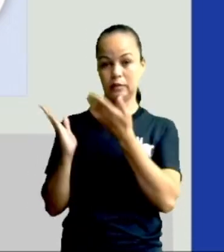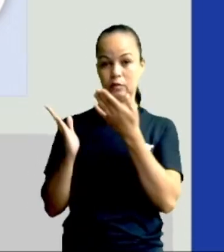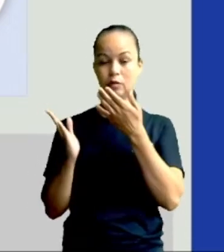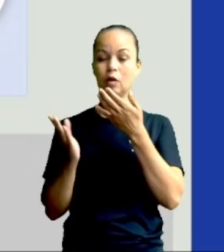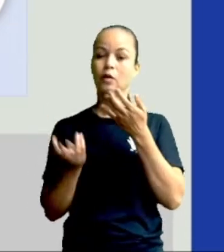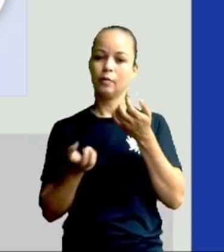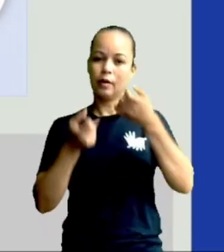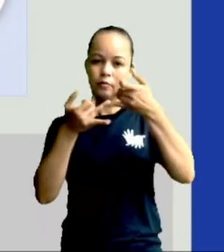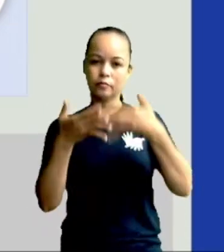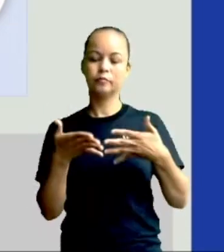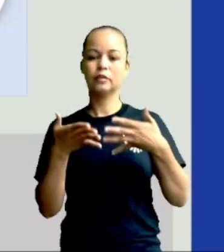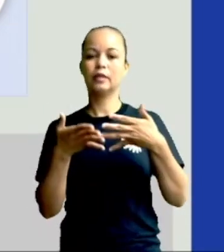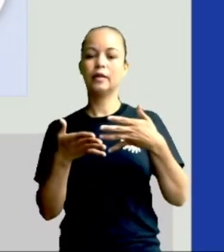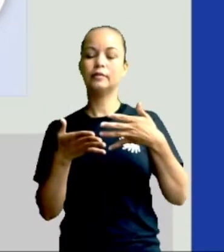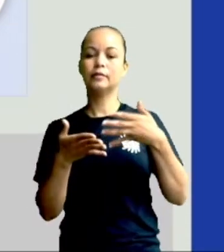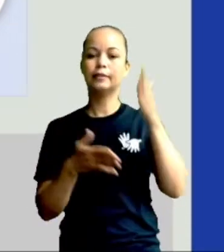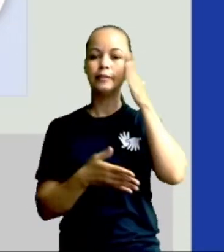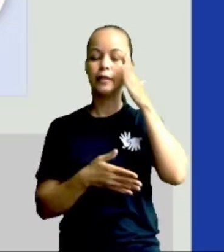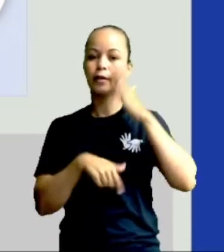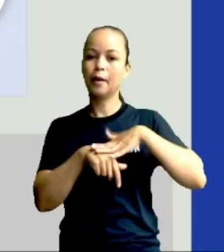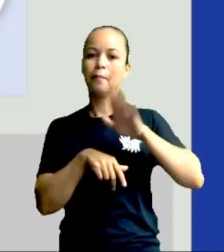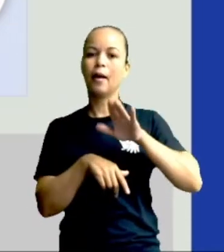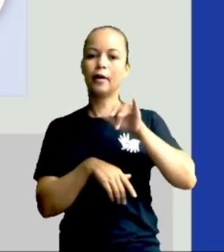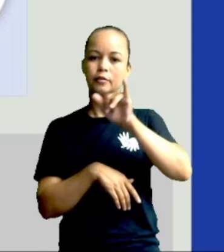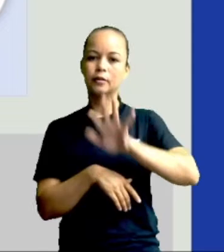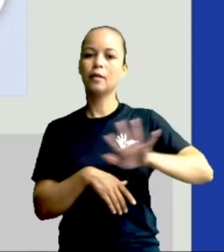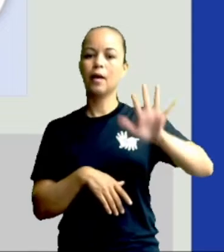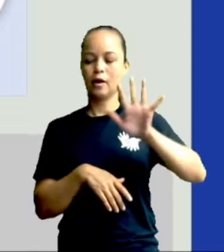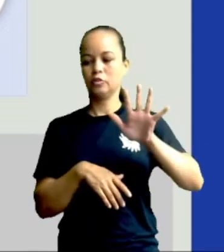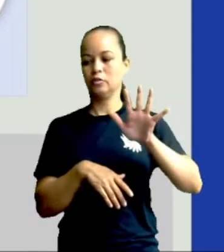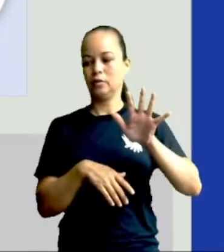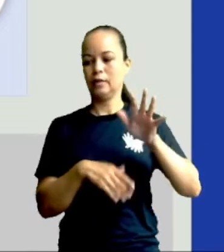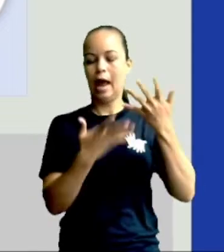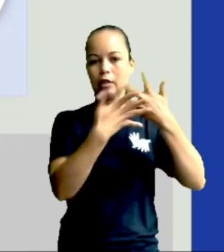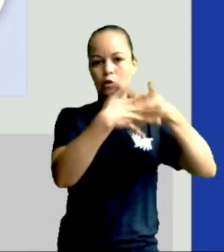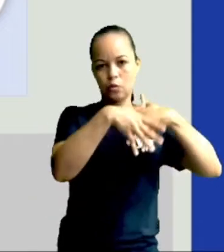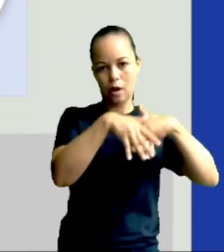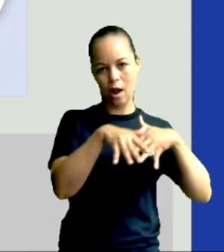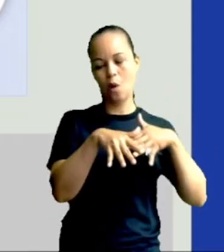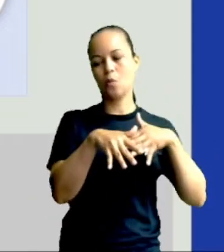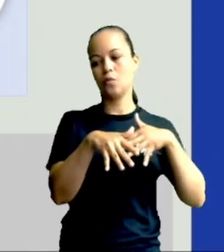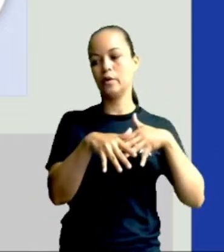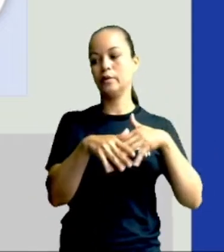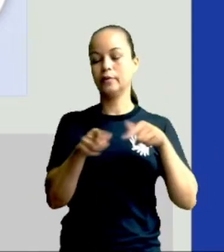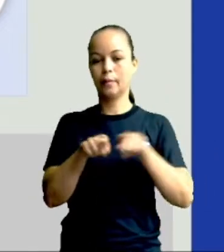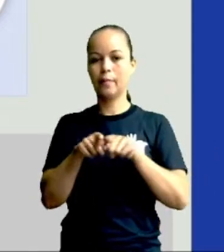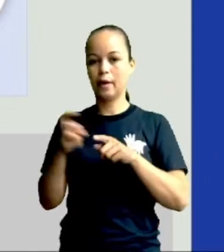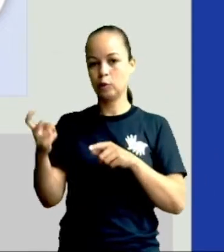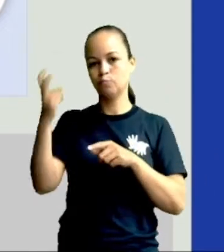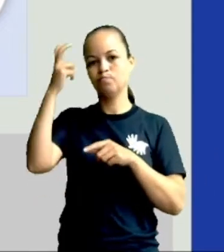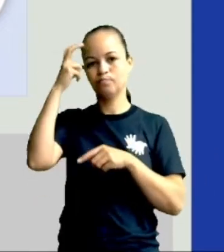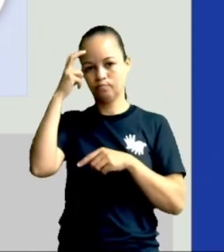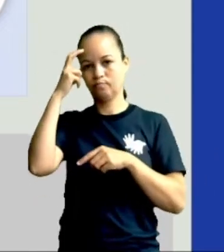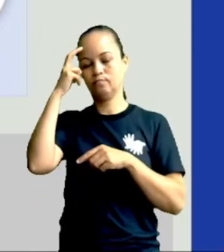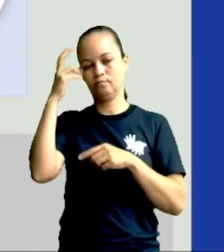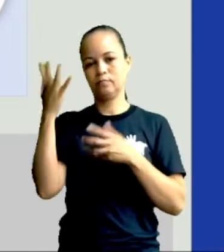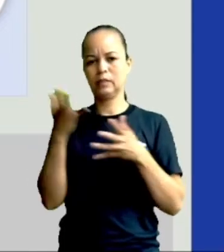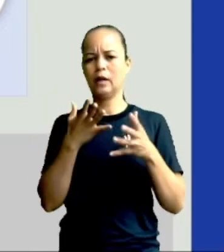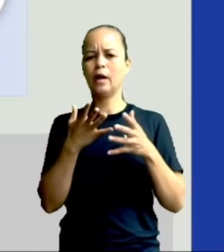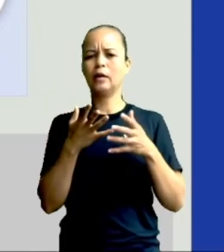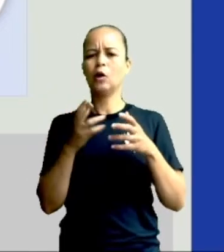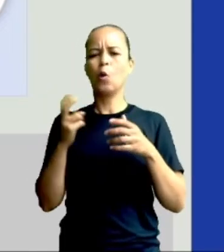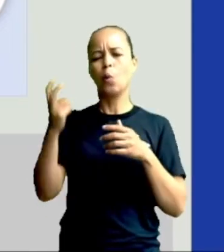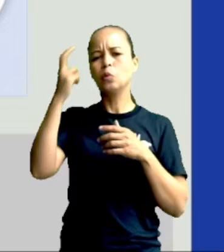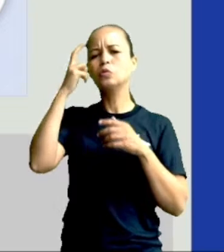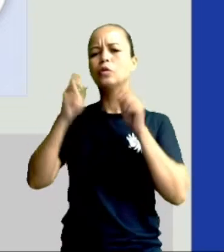poder exemplificar para vocês a natural e a cultural, tá? Por que cultural? Porque é de nossa cultura morar em